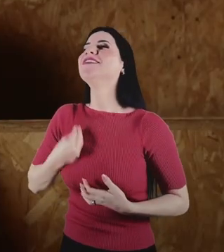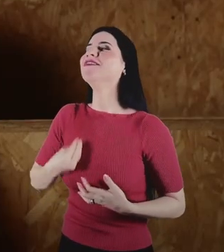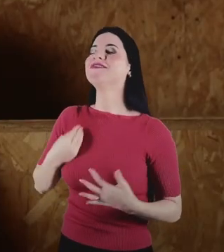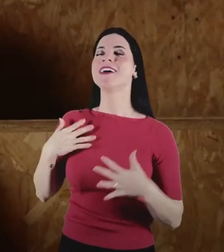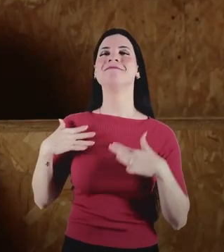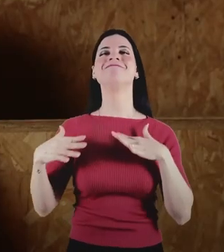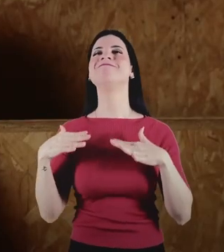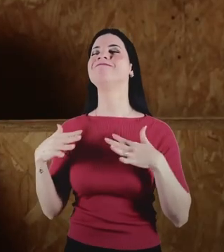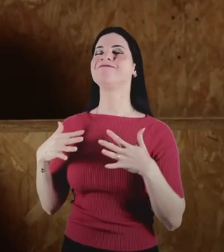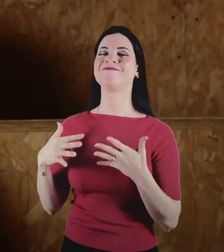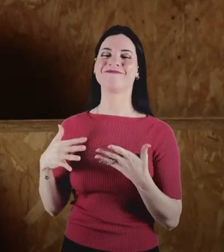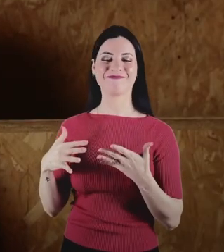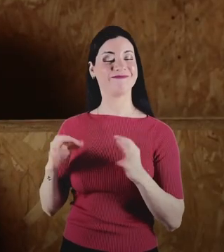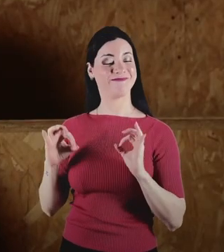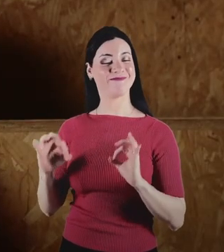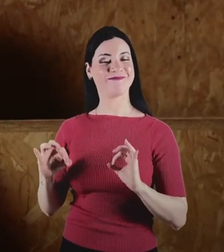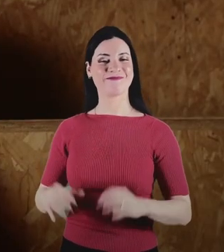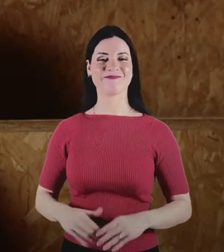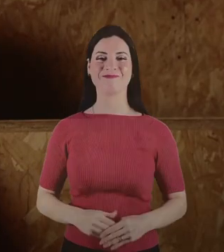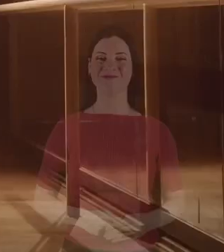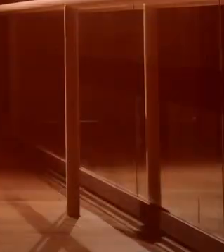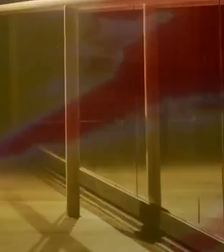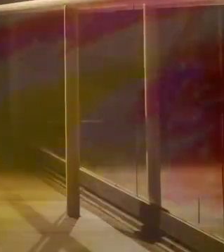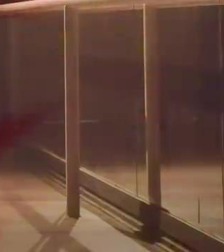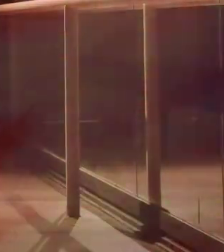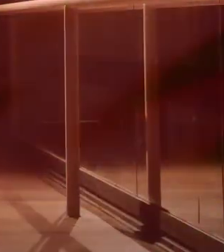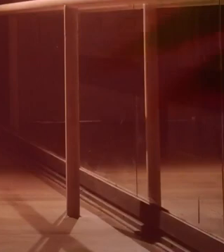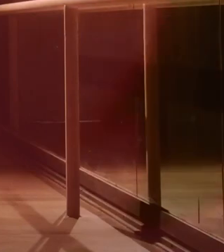vivas. Acho que é a melhor definição.